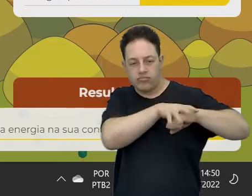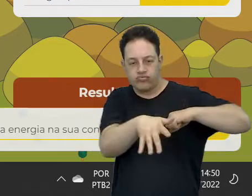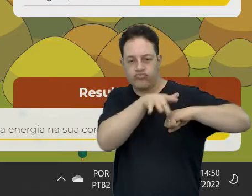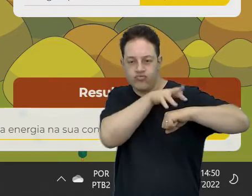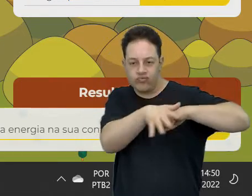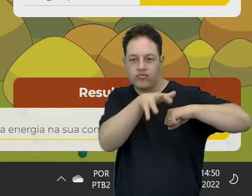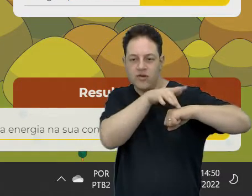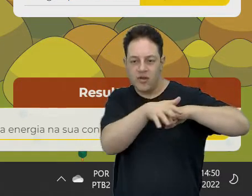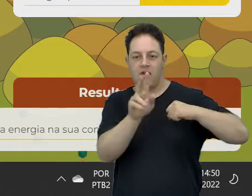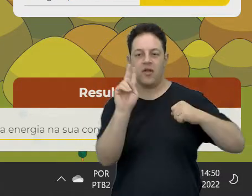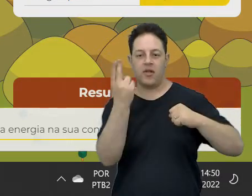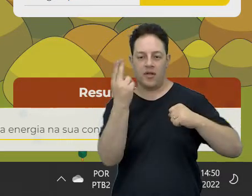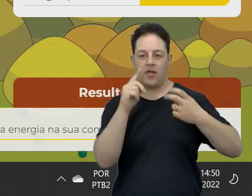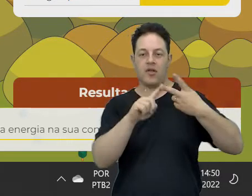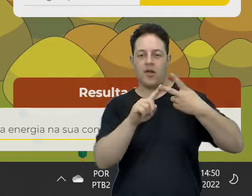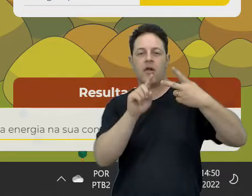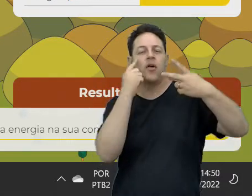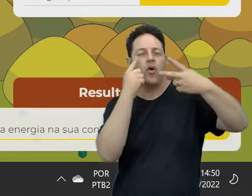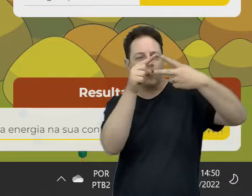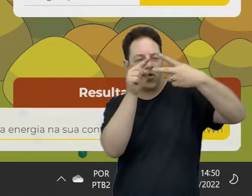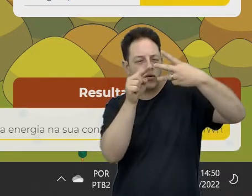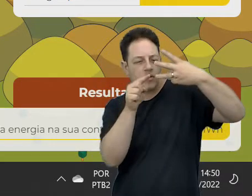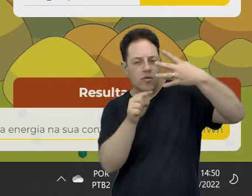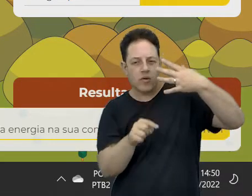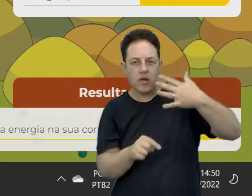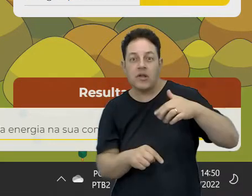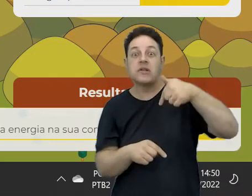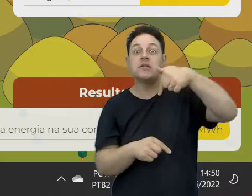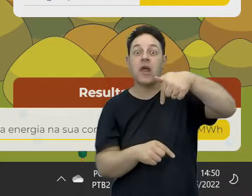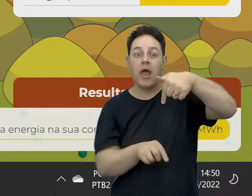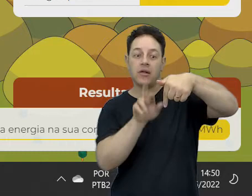né? Sim, tô vendo que tem 1, 2, 3, 4, 5, 6,